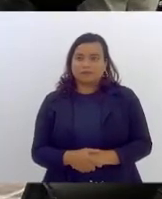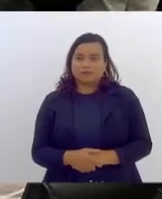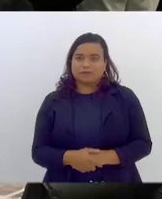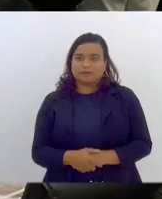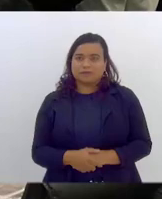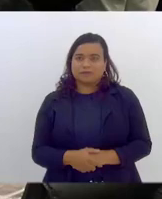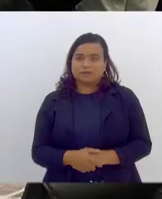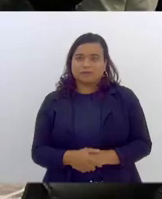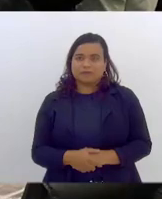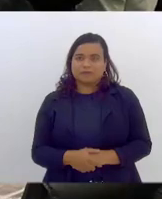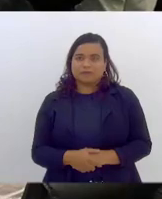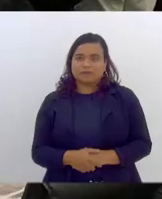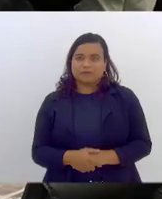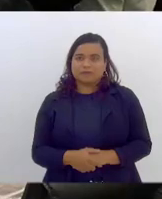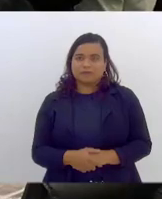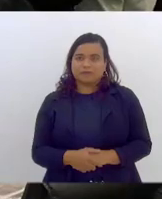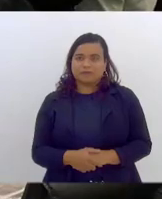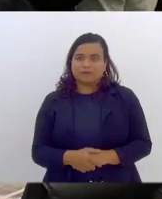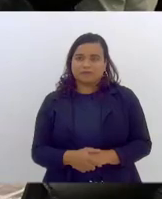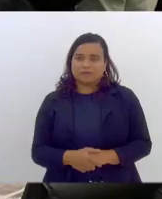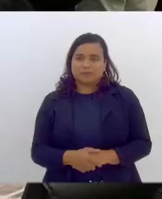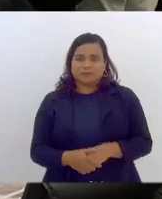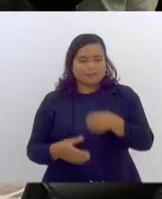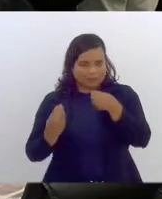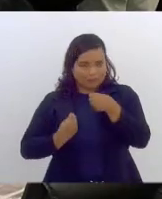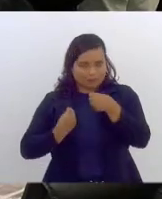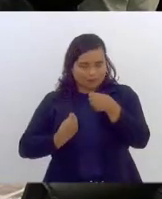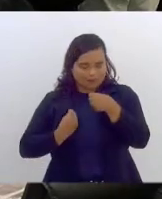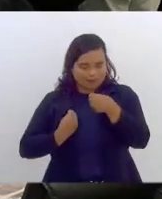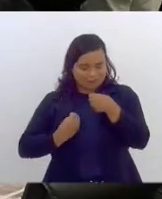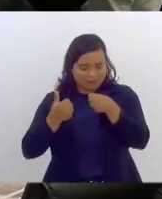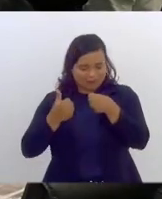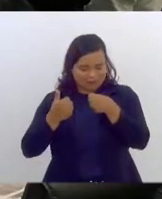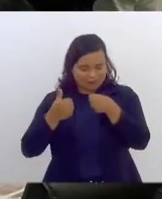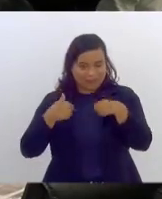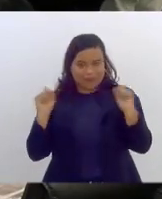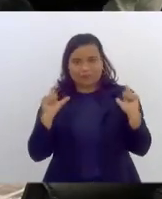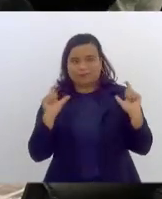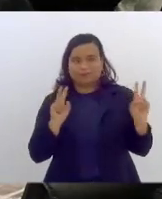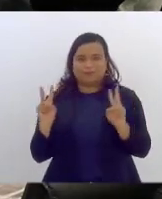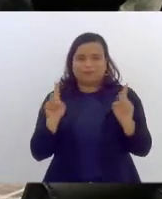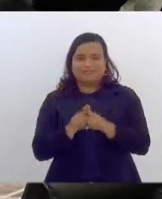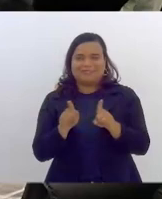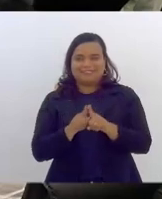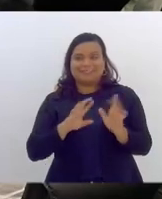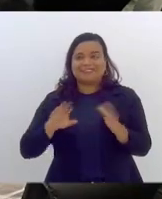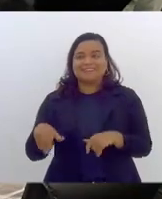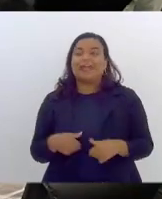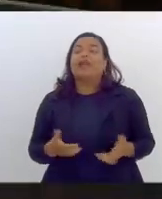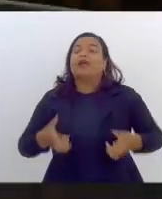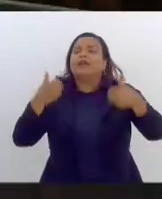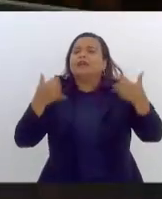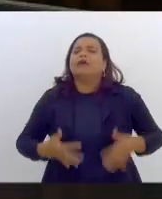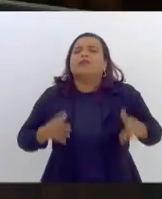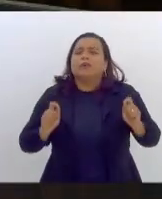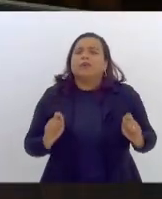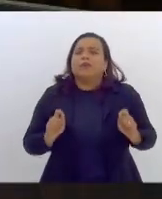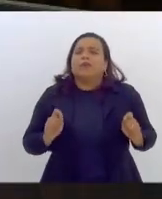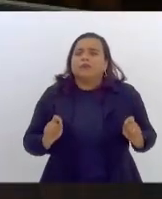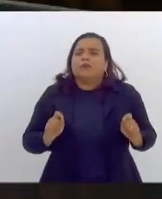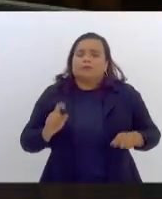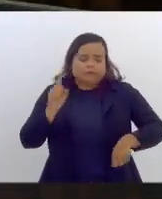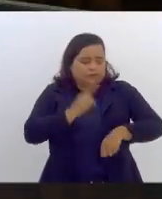tá ligado. Tô ligada e tá ligado. Eu quero dizer que